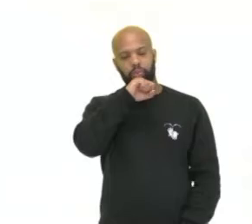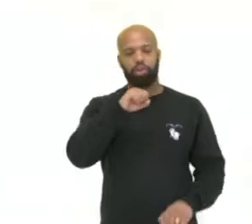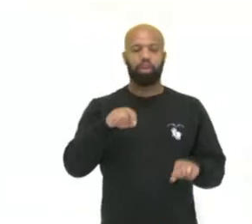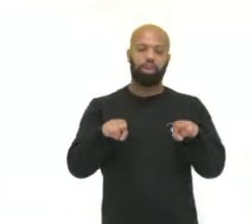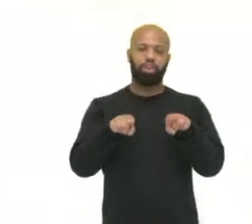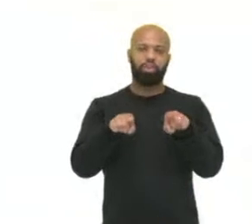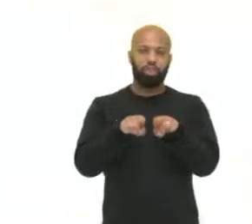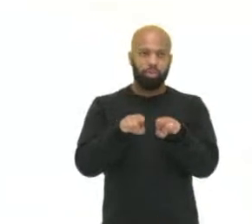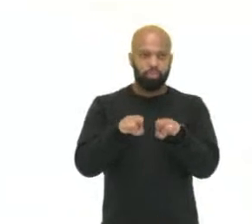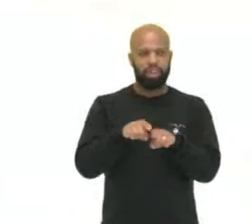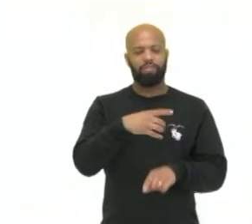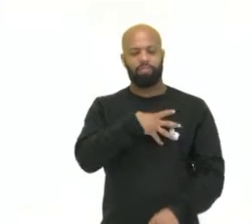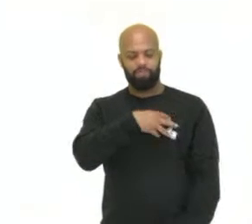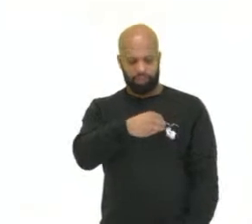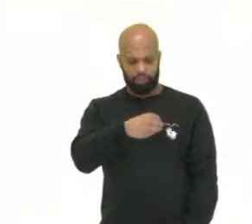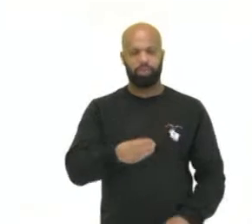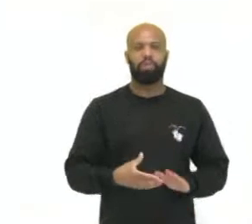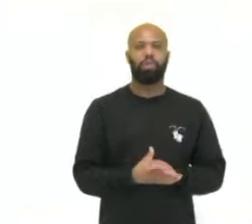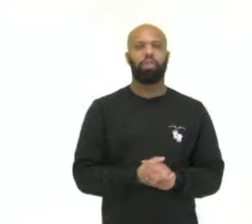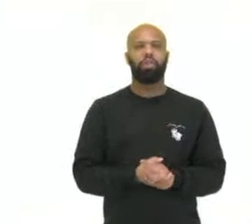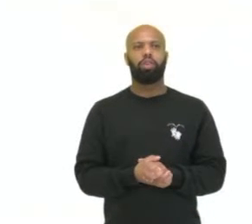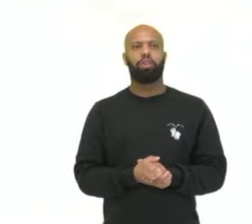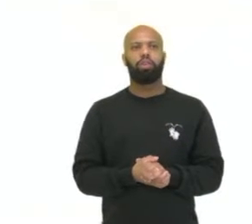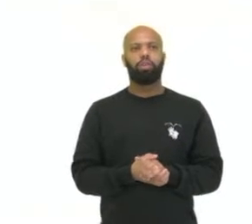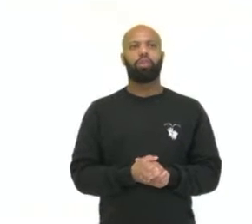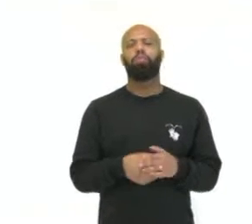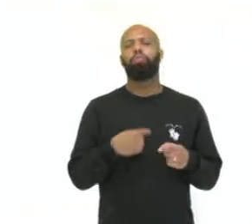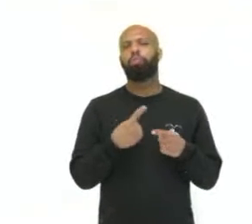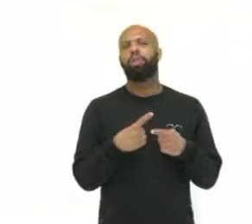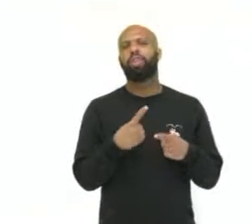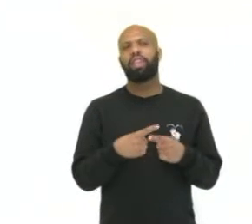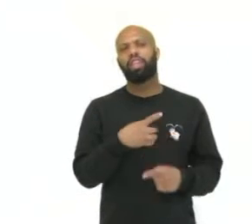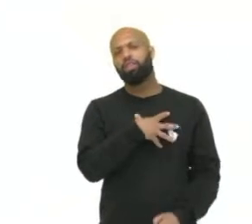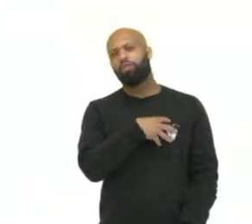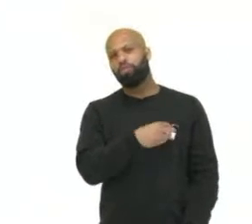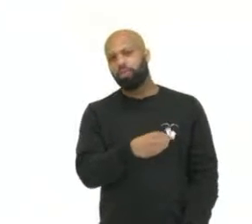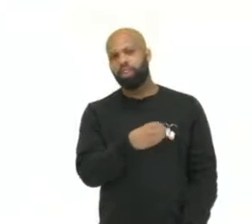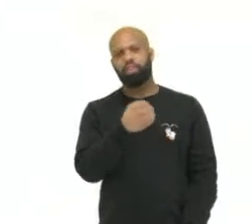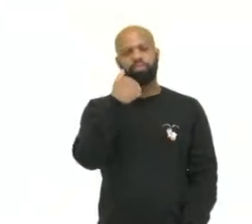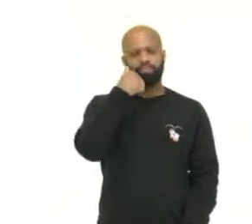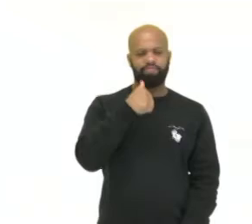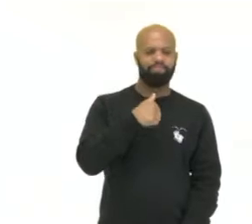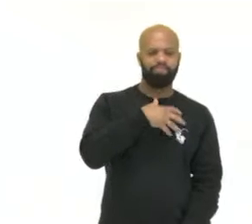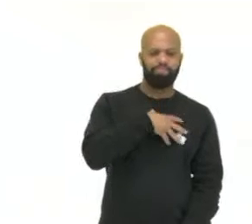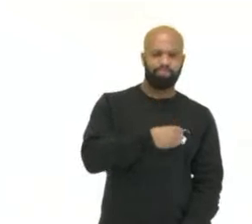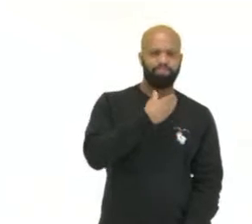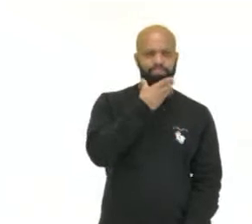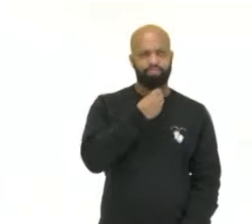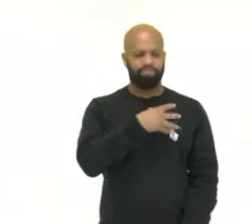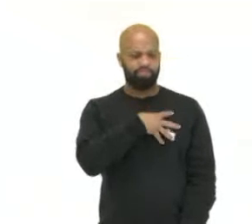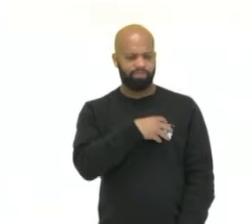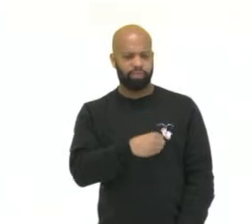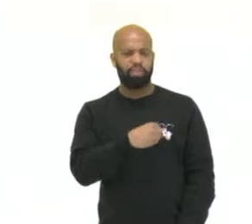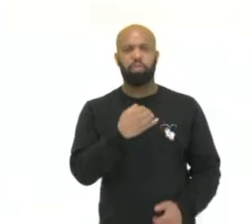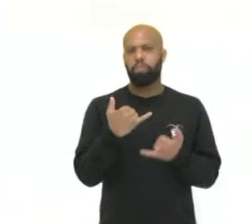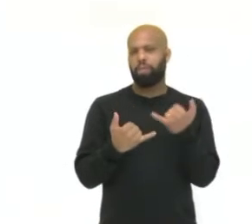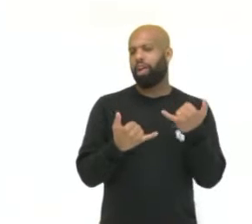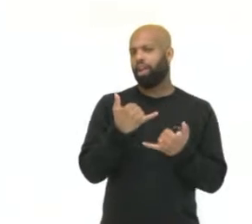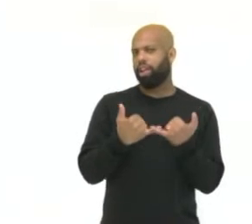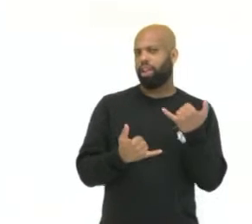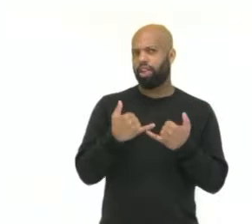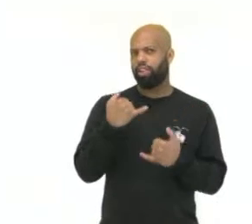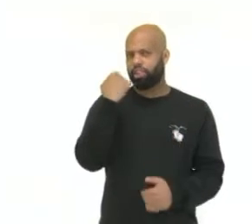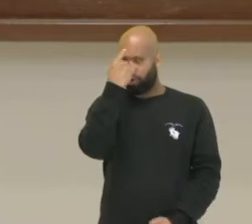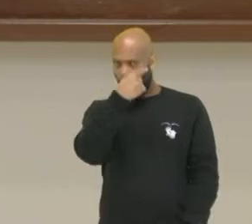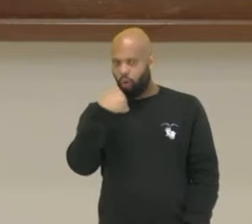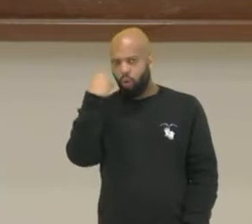filho. Por que os filhos e as filhas costumam ser tão parecidos com